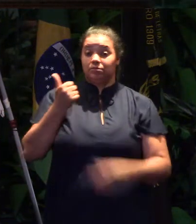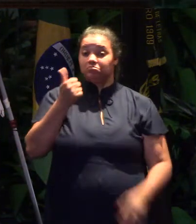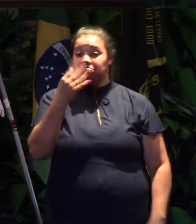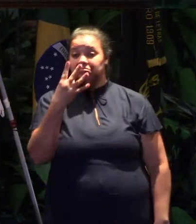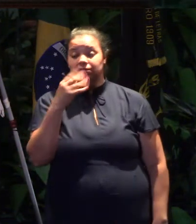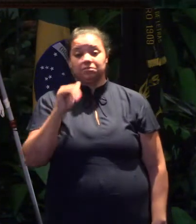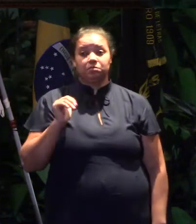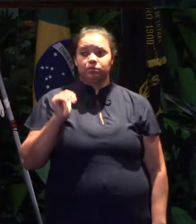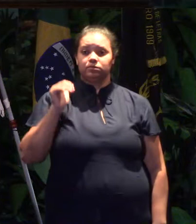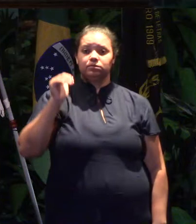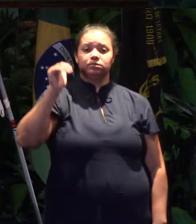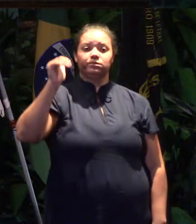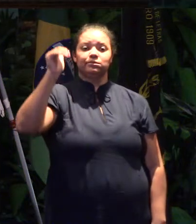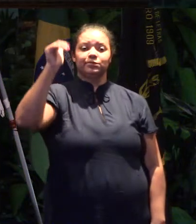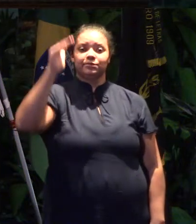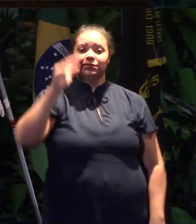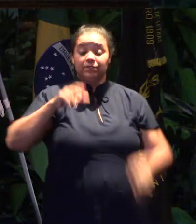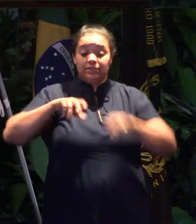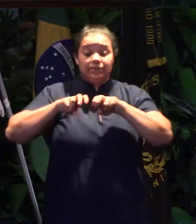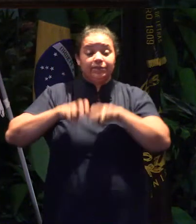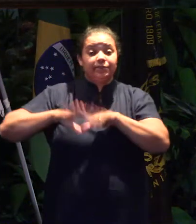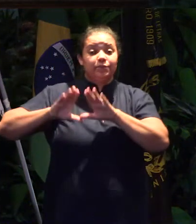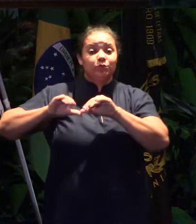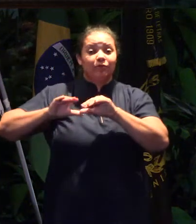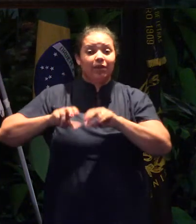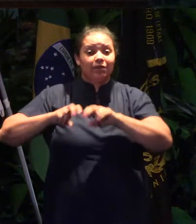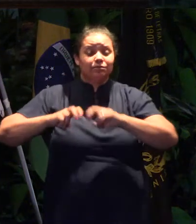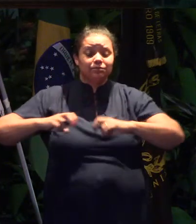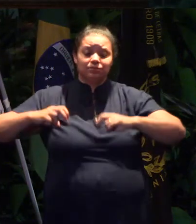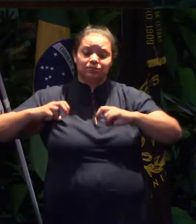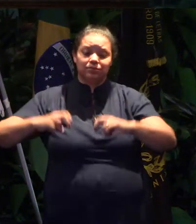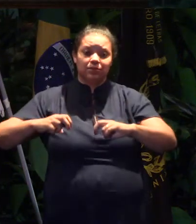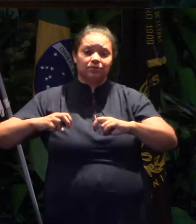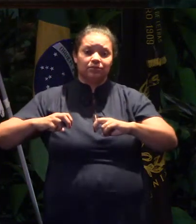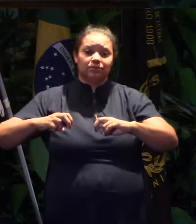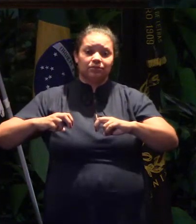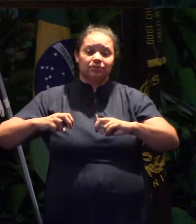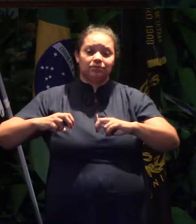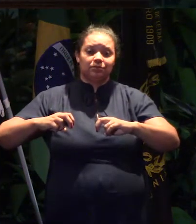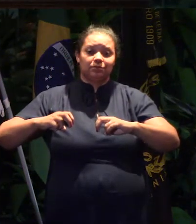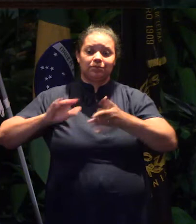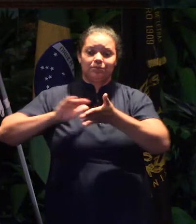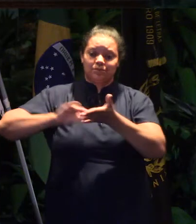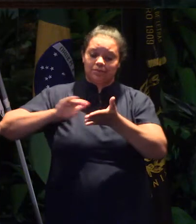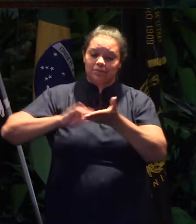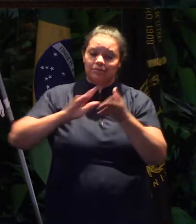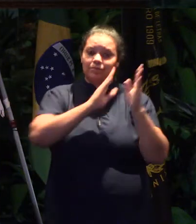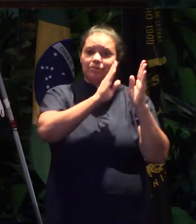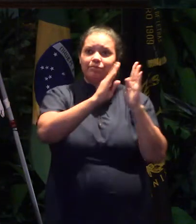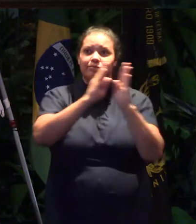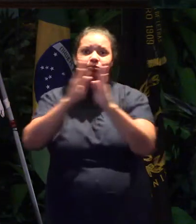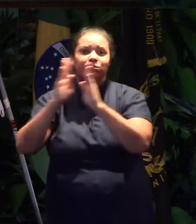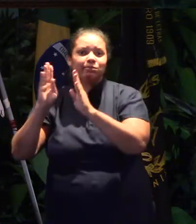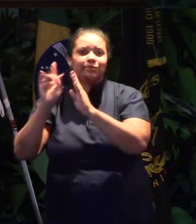universidade, quase sempre no sofá arredondado do escritório cheio de livros do seu apartamento no